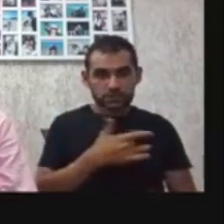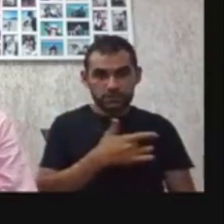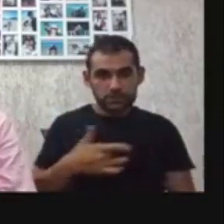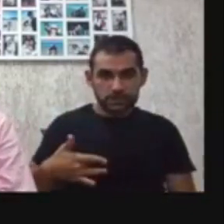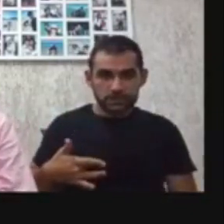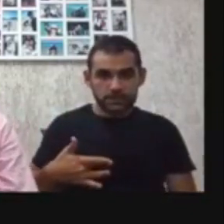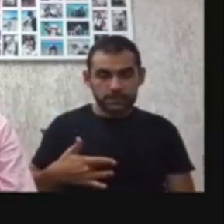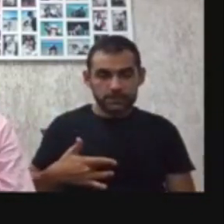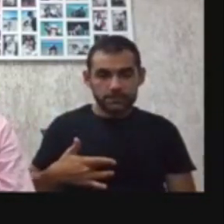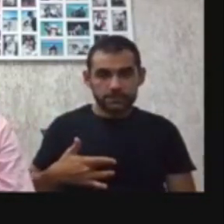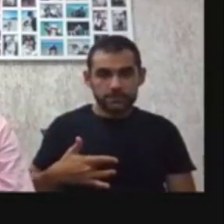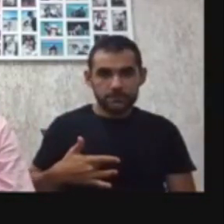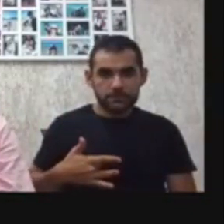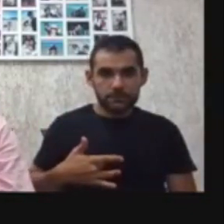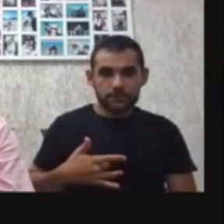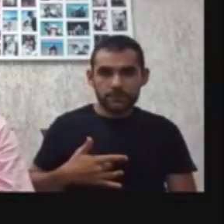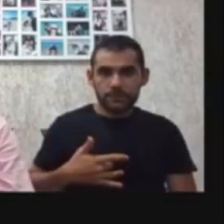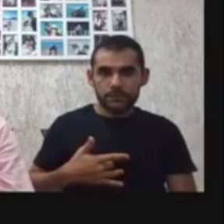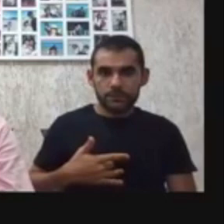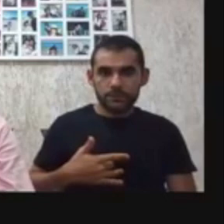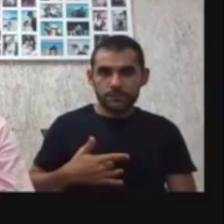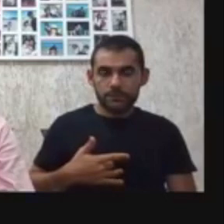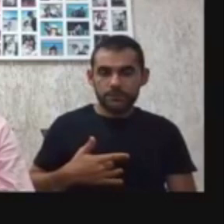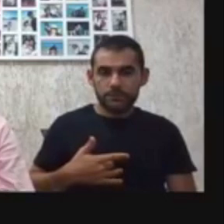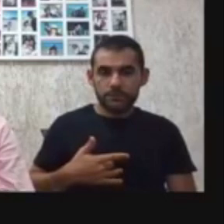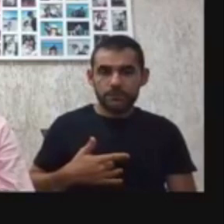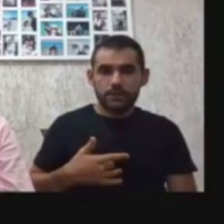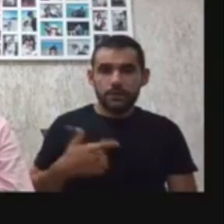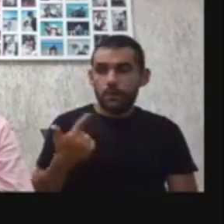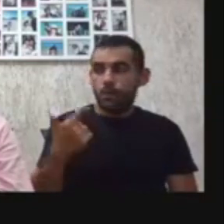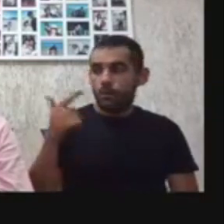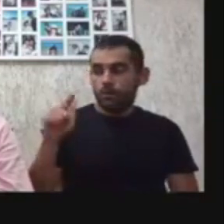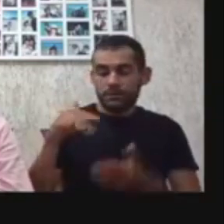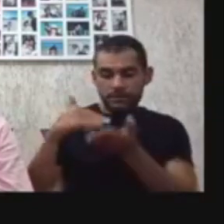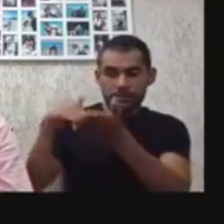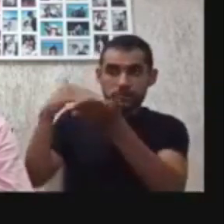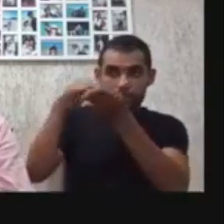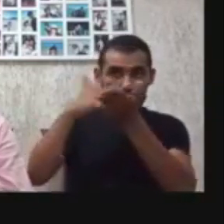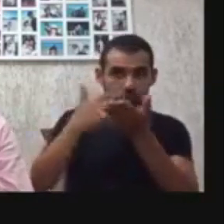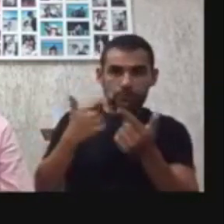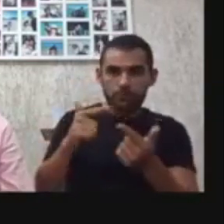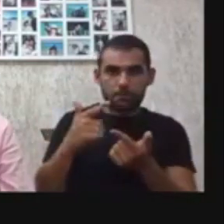né, sem comprometer os serviços prestados a outras secretarias,